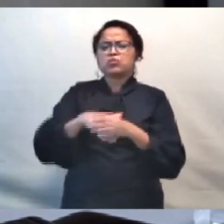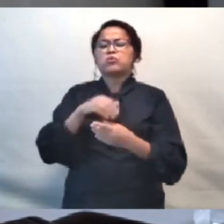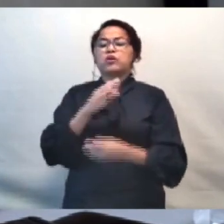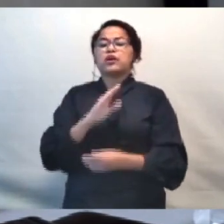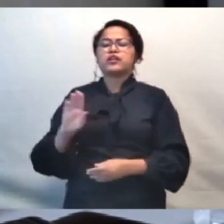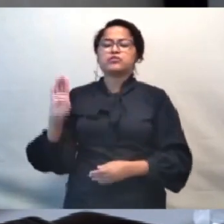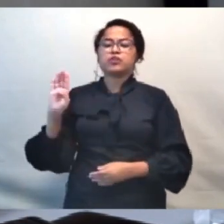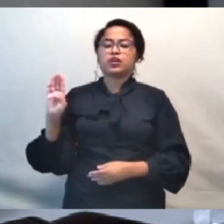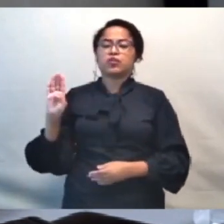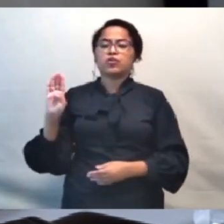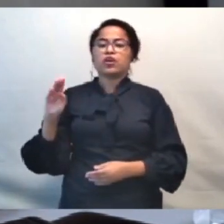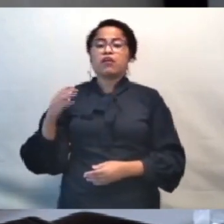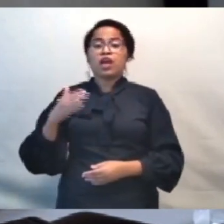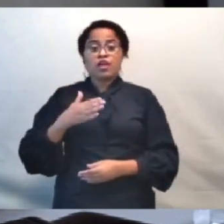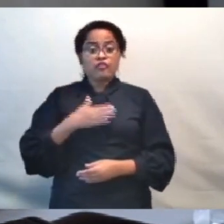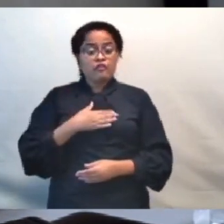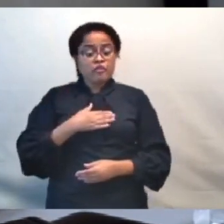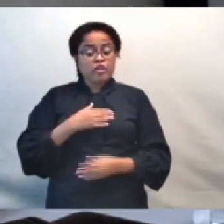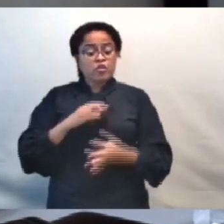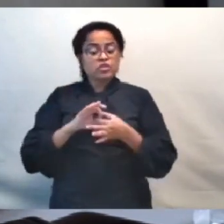perguntas, caso existam.